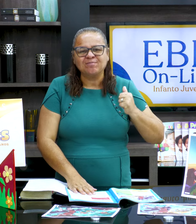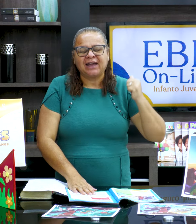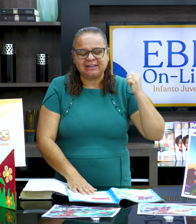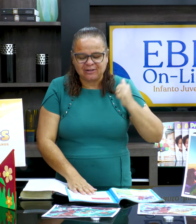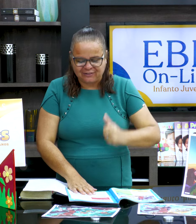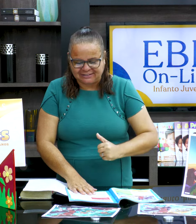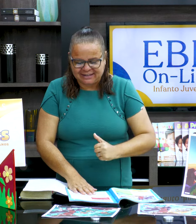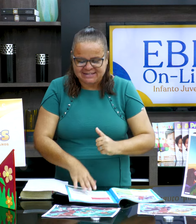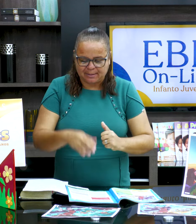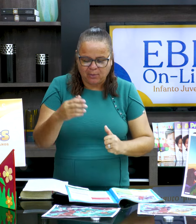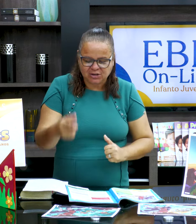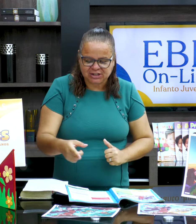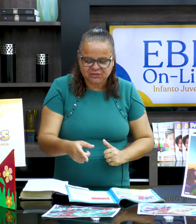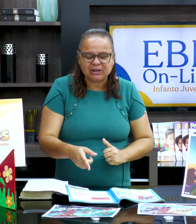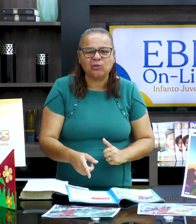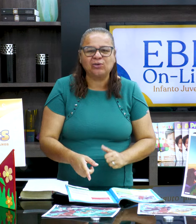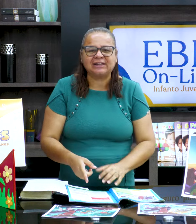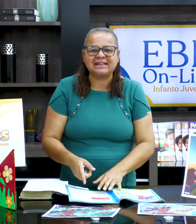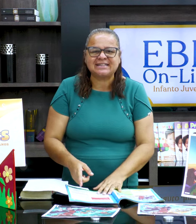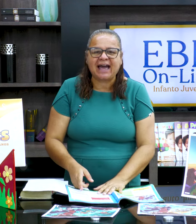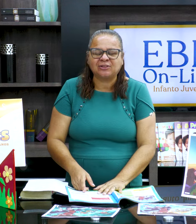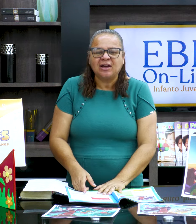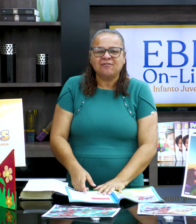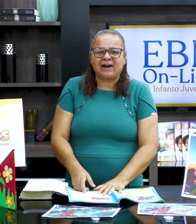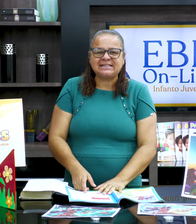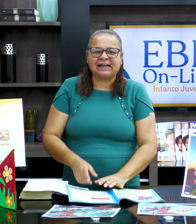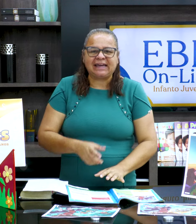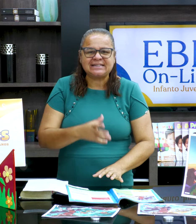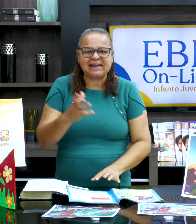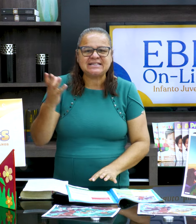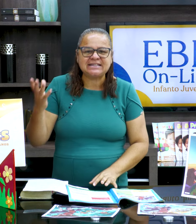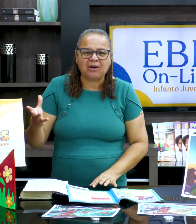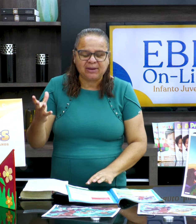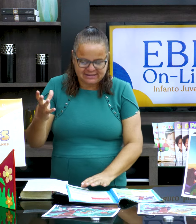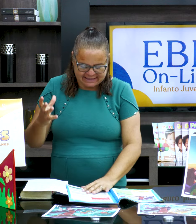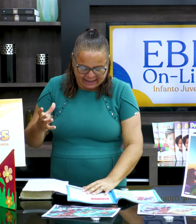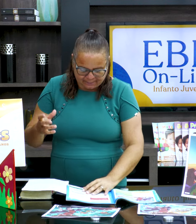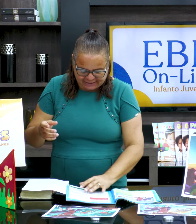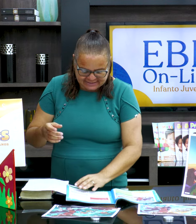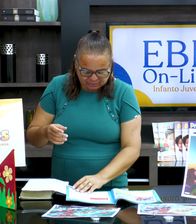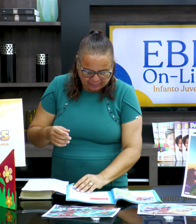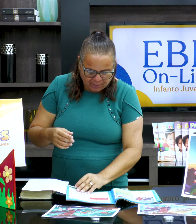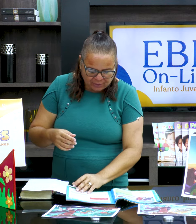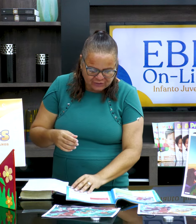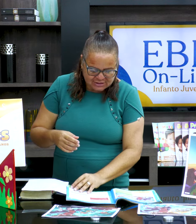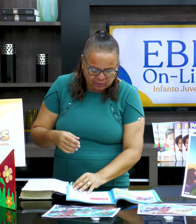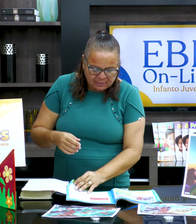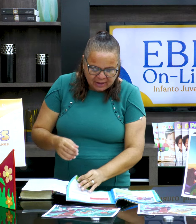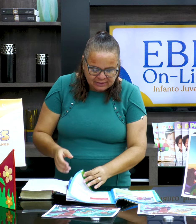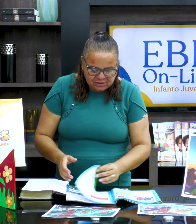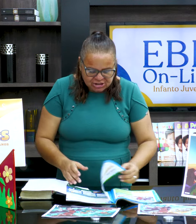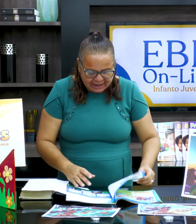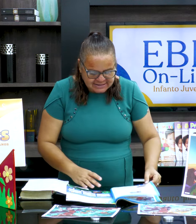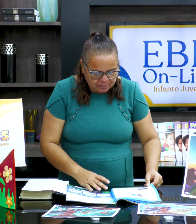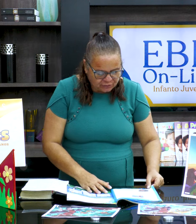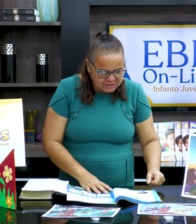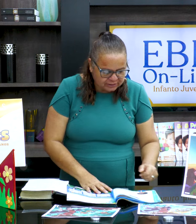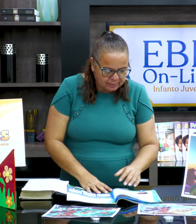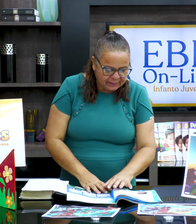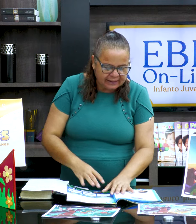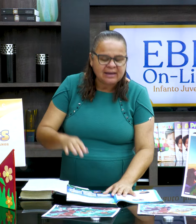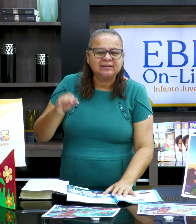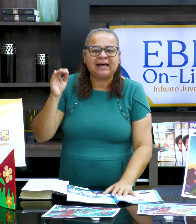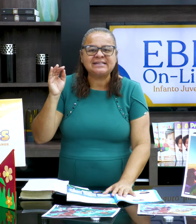morreu Então enfatiza mostra as figuras Tá certo faz aí ensinação e será bênção tá bom professor não esquece